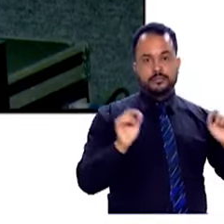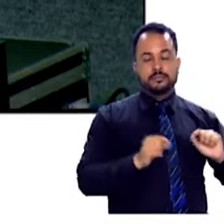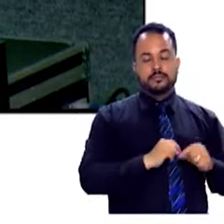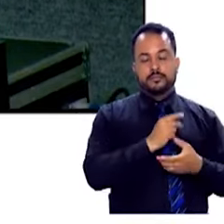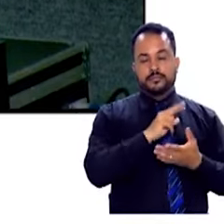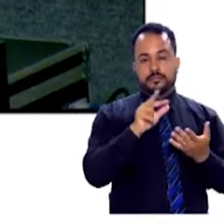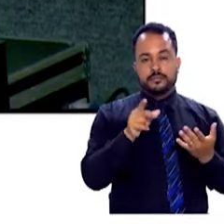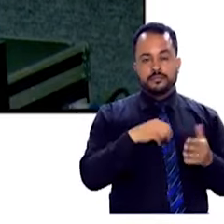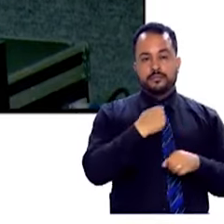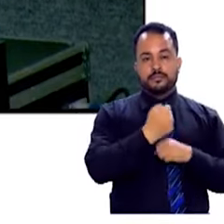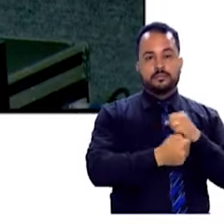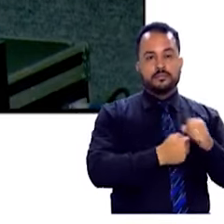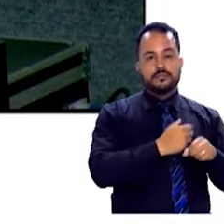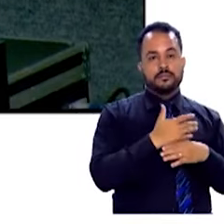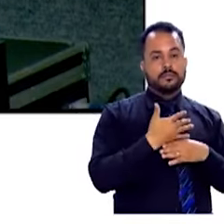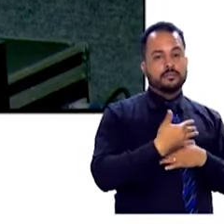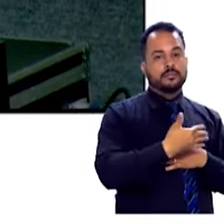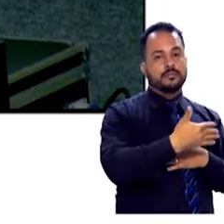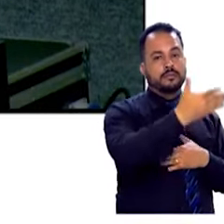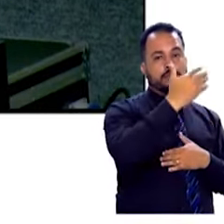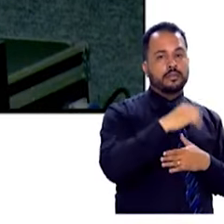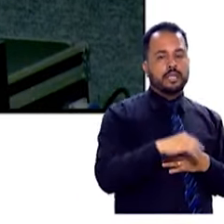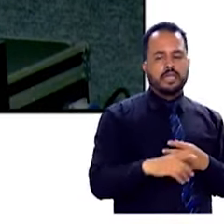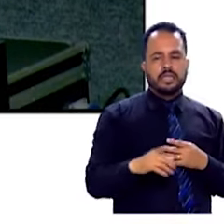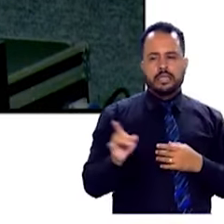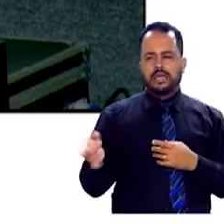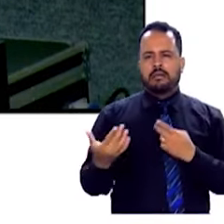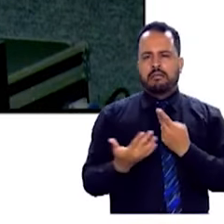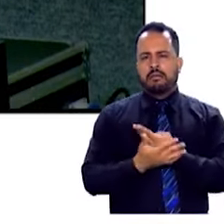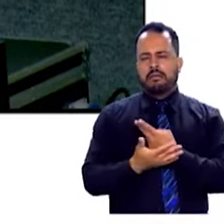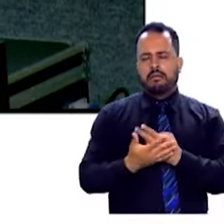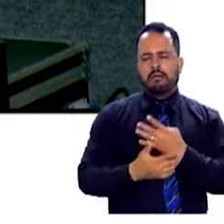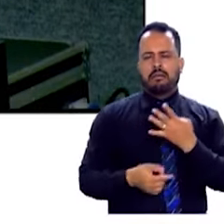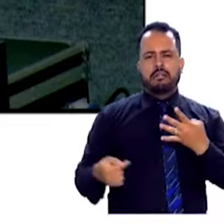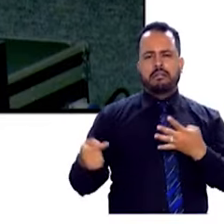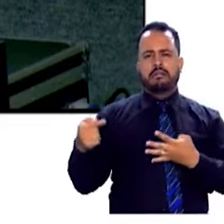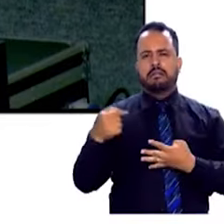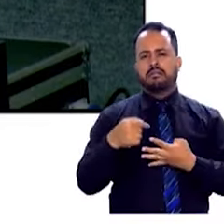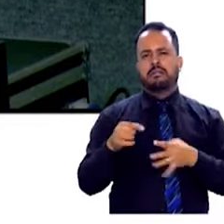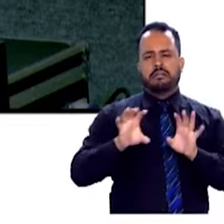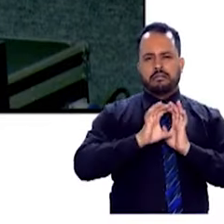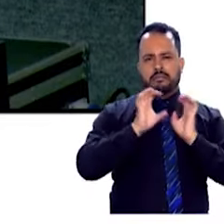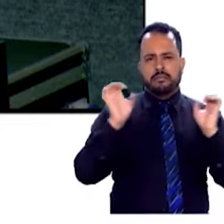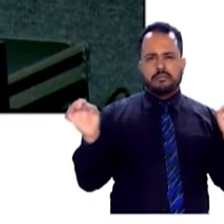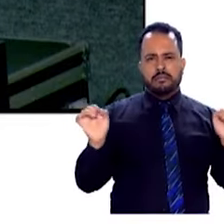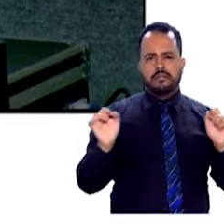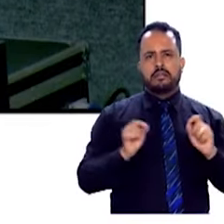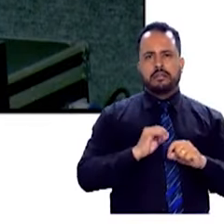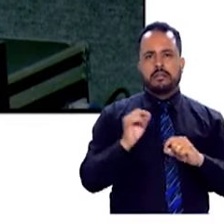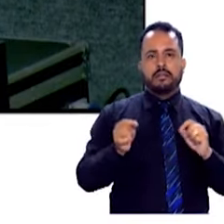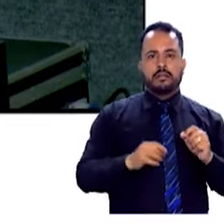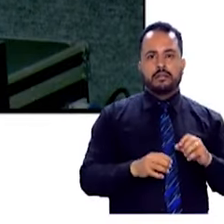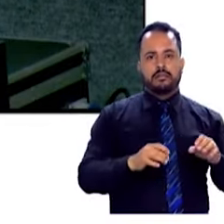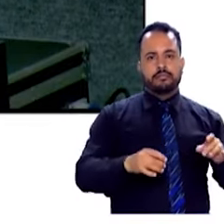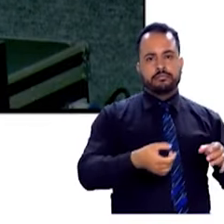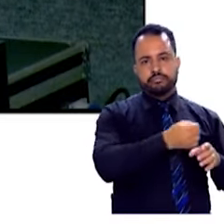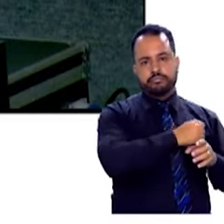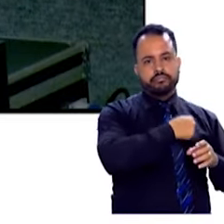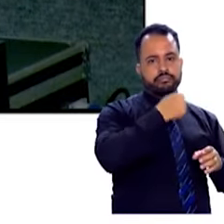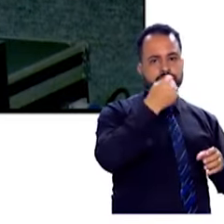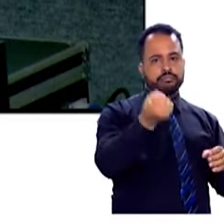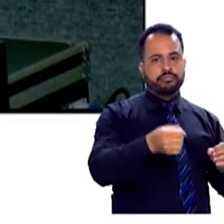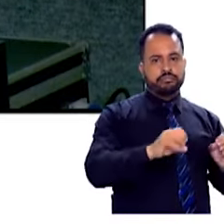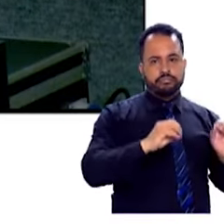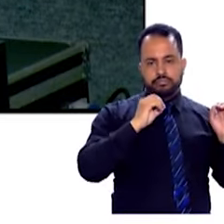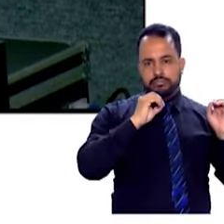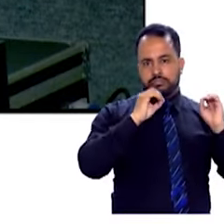disse aquele tribunal anterior estava errado sobre a sua própria rácio no nosso caso aqui o que aconteceu foi que o sujeito jogou uma geladeira no mar um desses